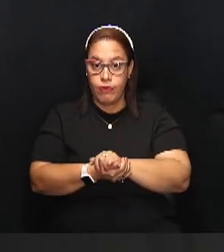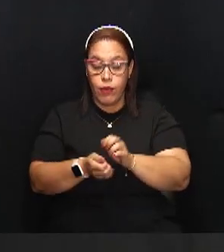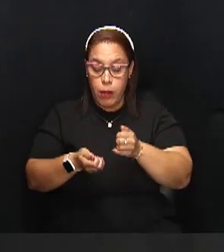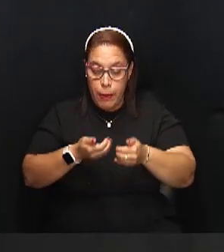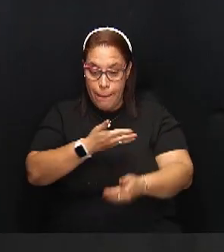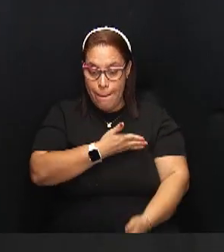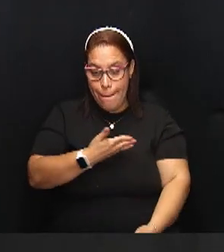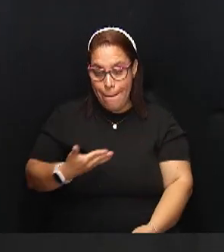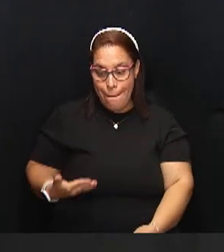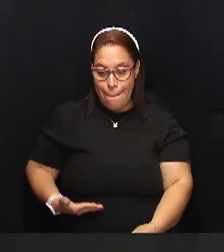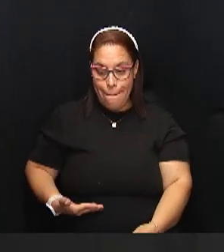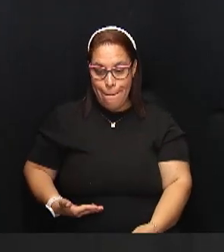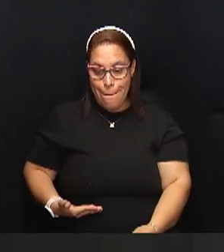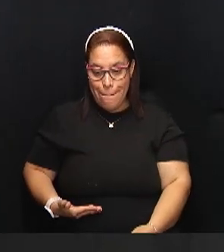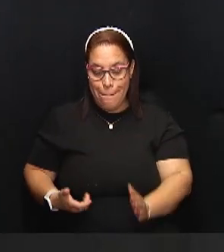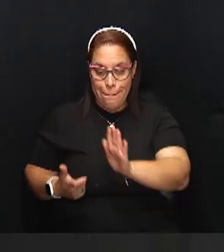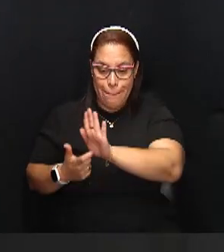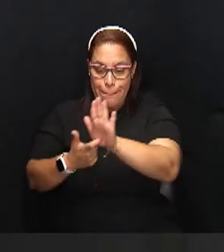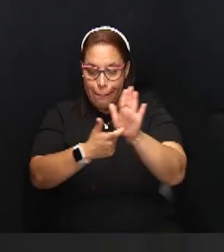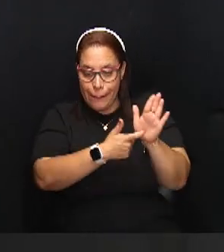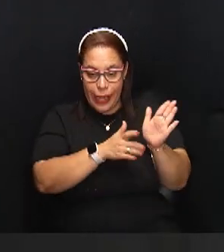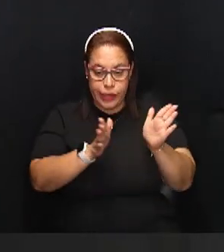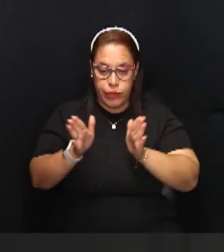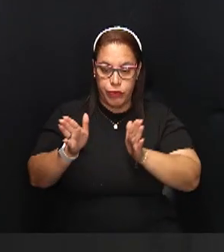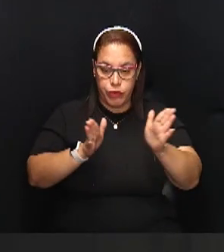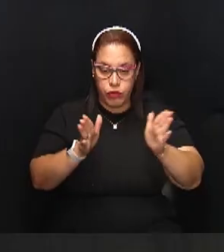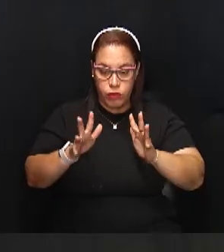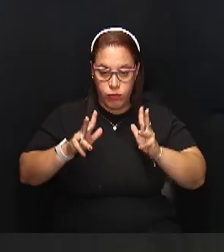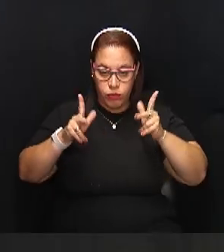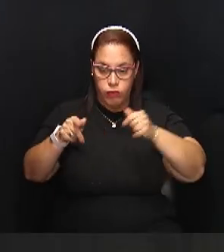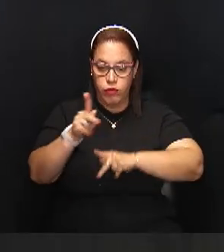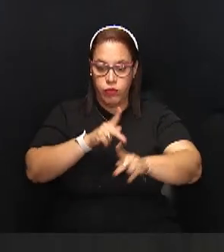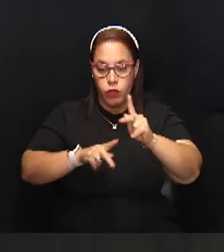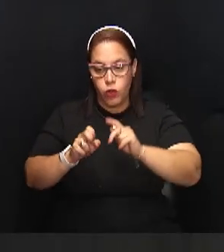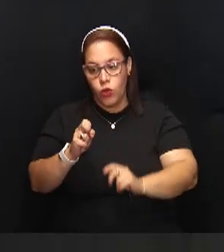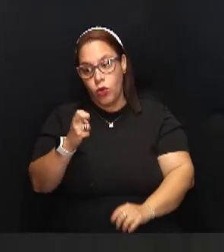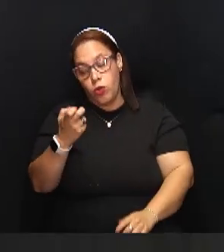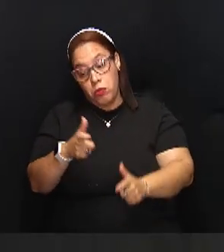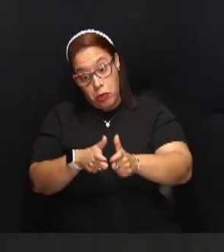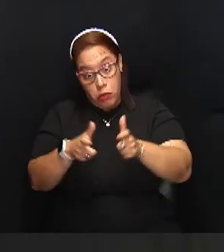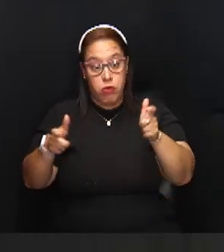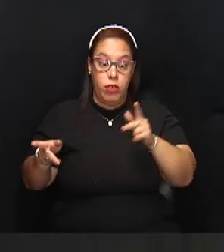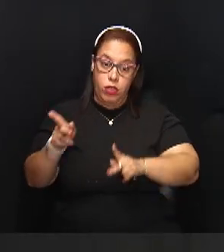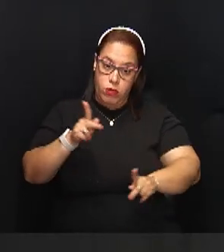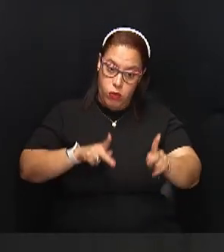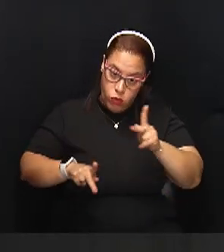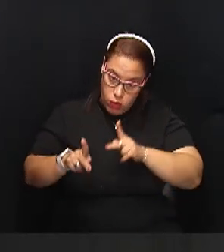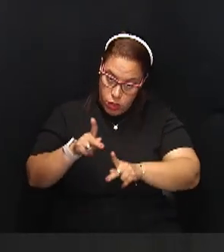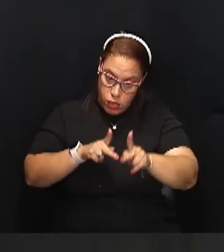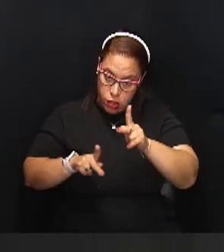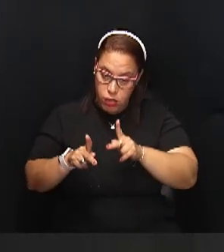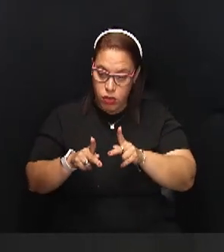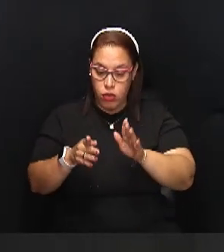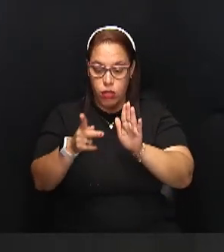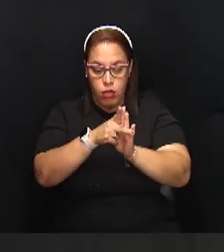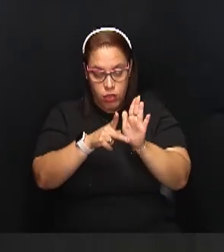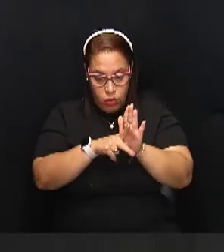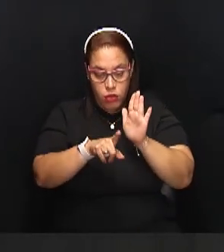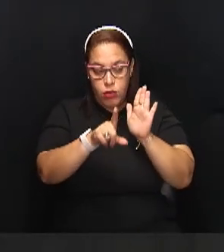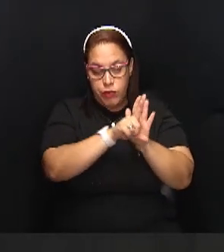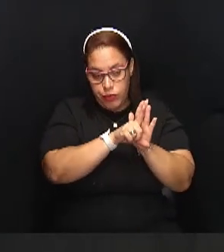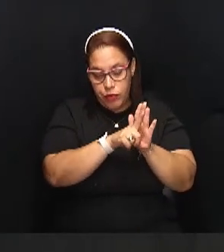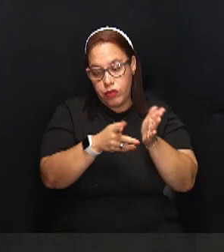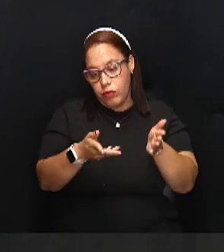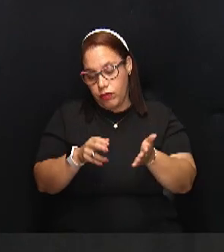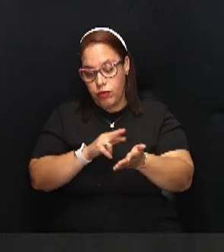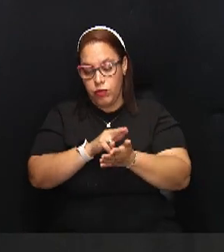público e talvez acessível a toda a população, ou boa parte da população, num projeto de lei. Então,